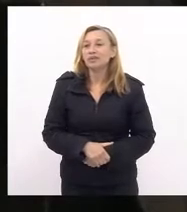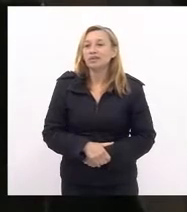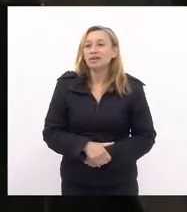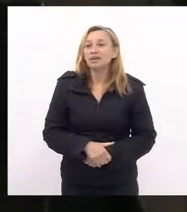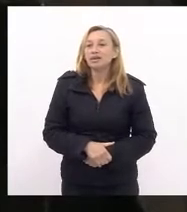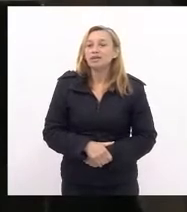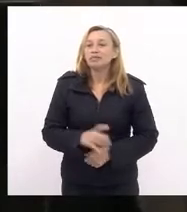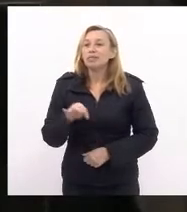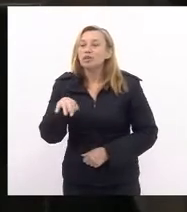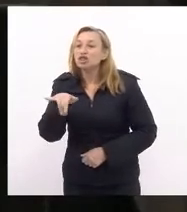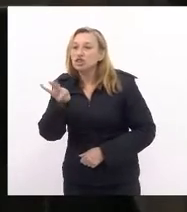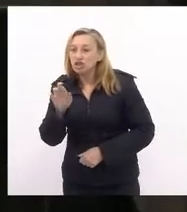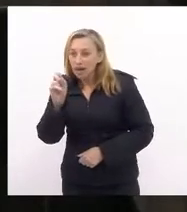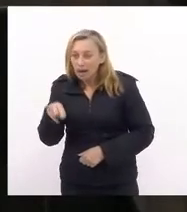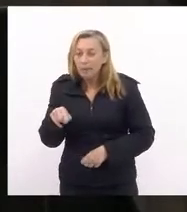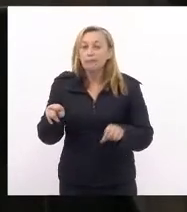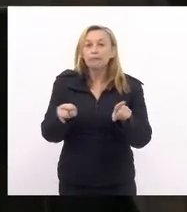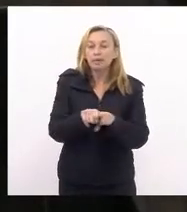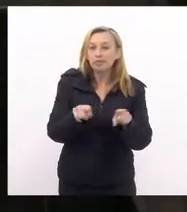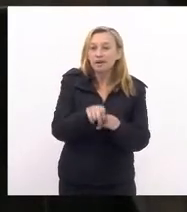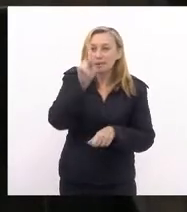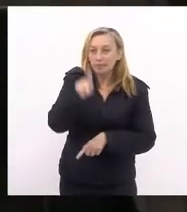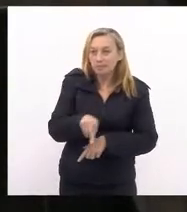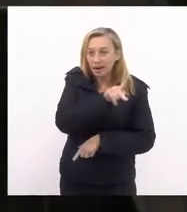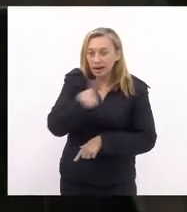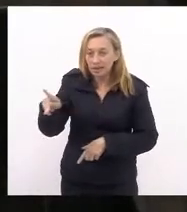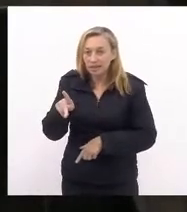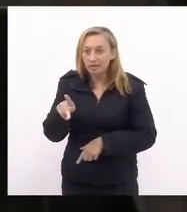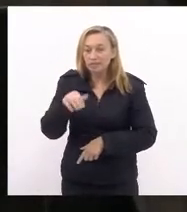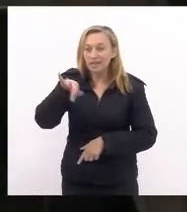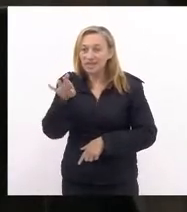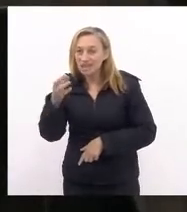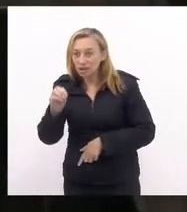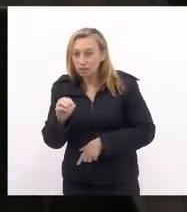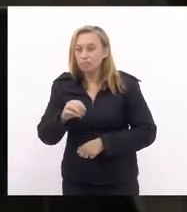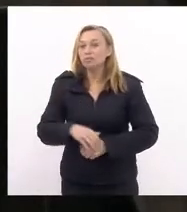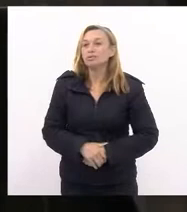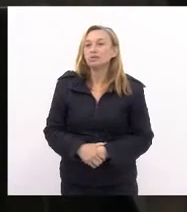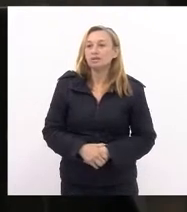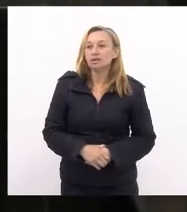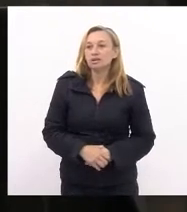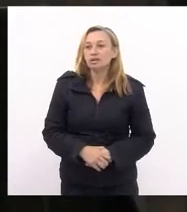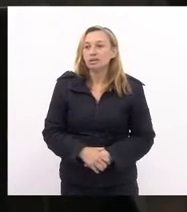que era Baburichás também, é padre também, nosso Marcelo,